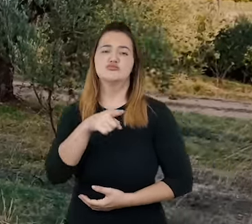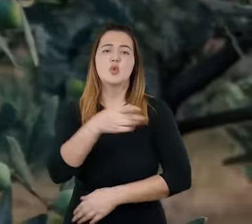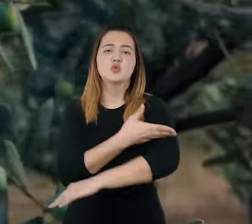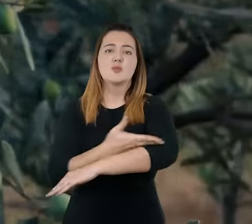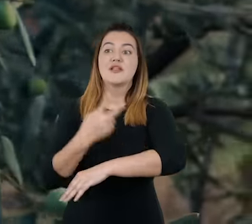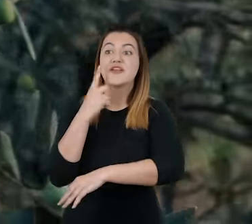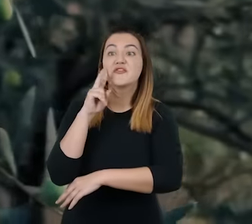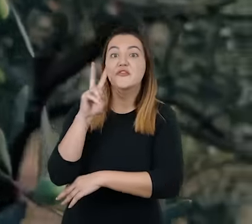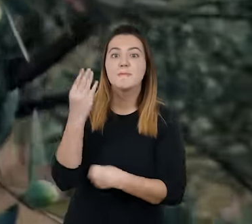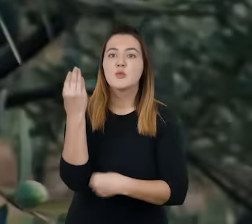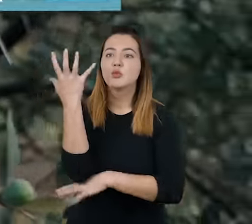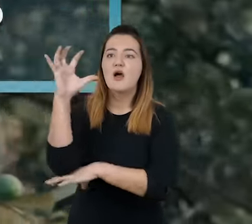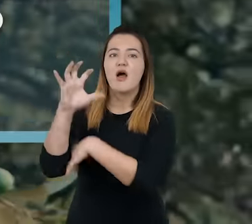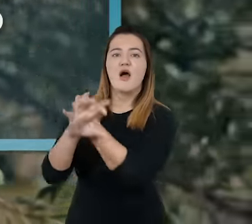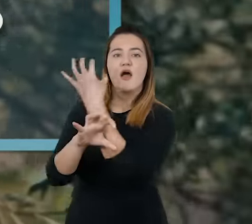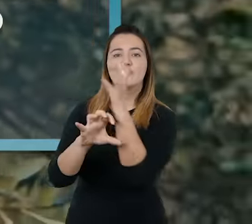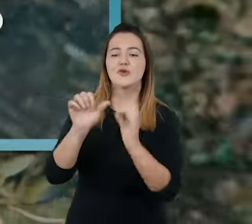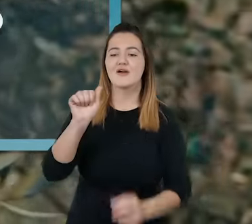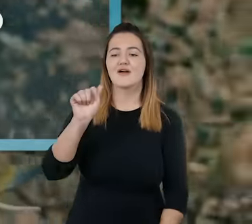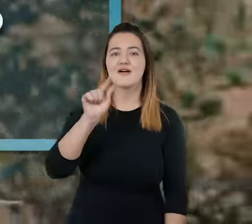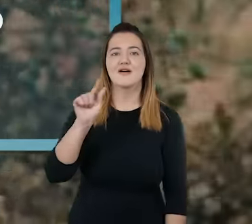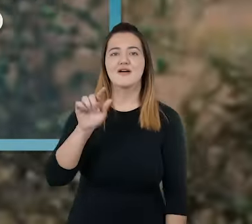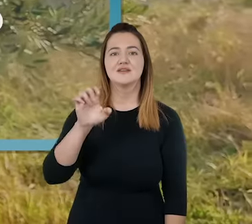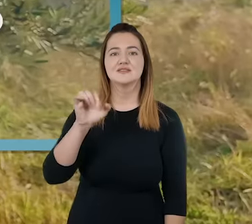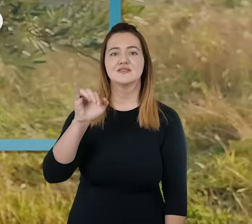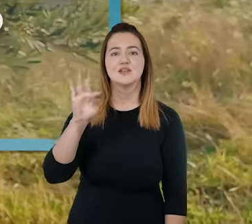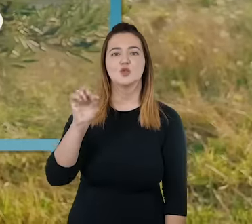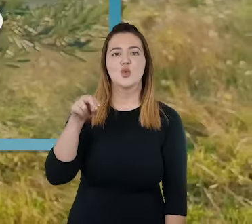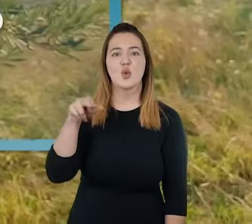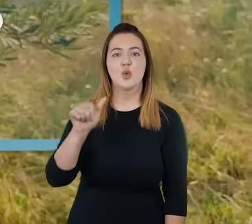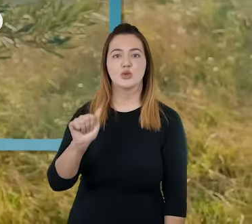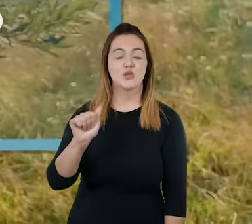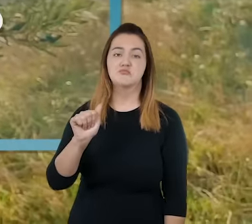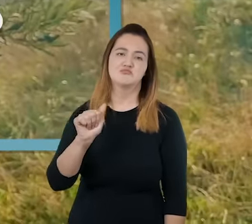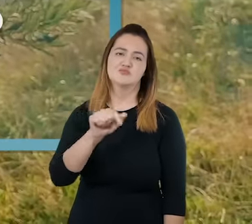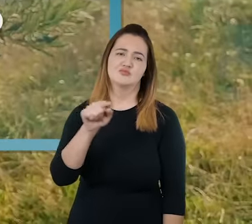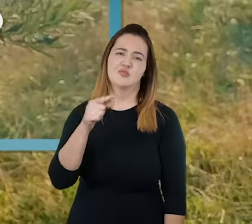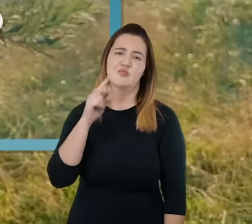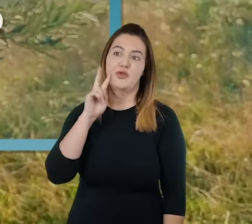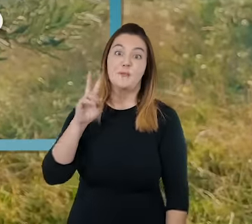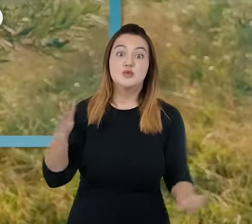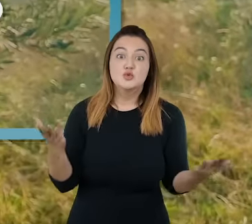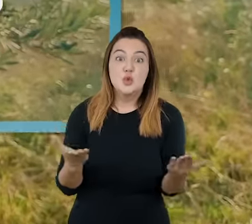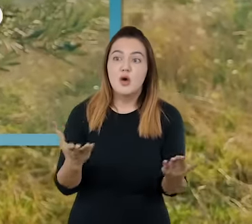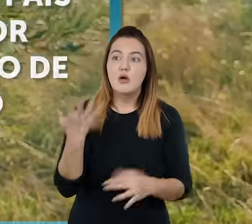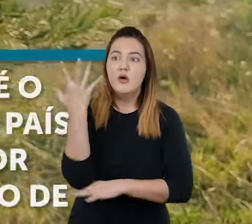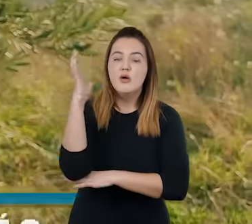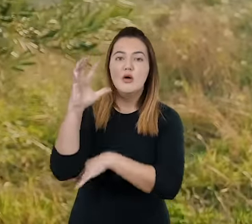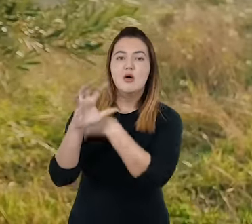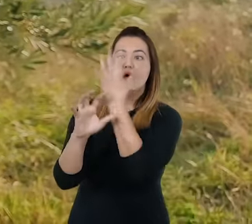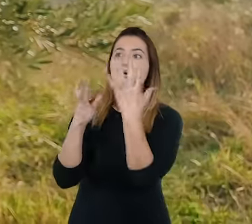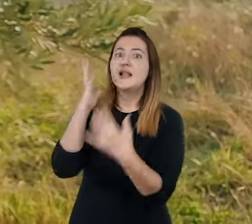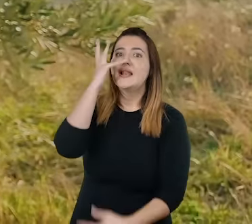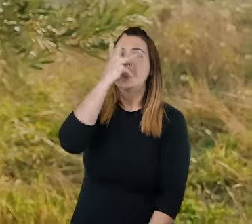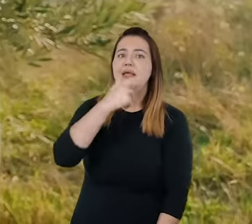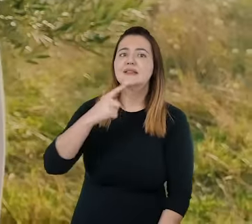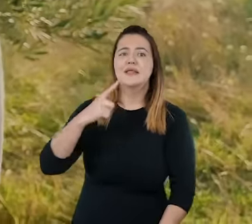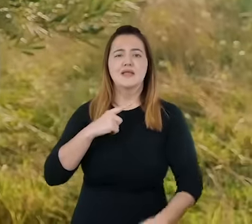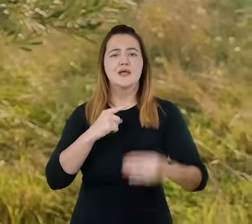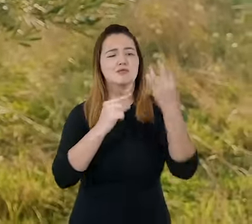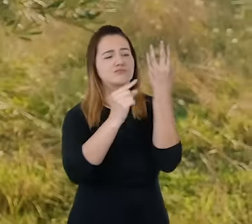assim, mas aqui tem um monte. E quando a gente chega perto dela, a gente percebe que realmente é uma árvore muito linda. E essas aqui estão